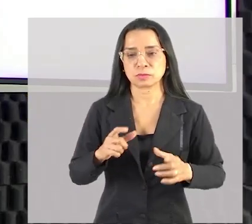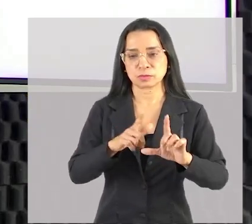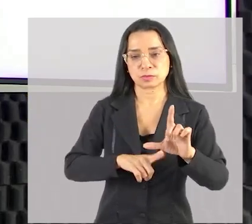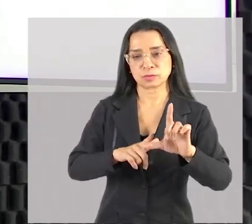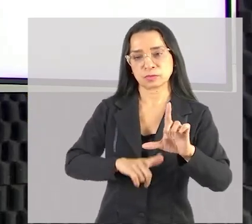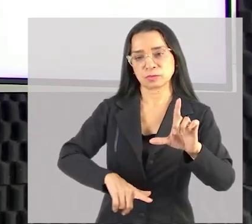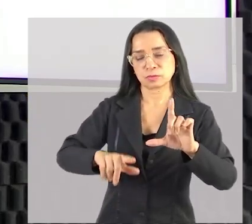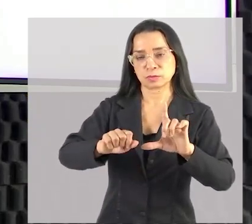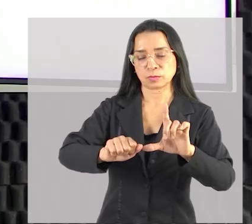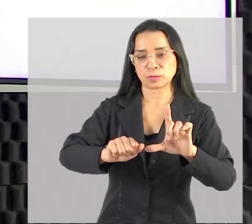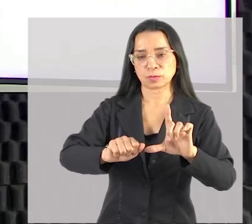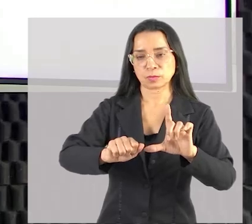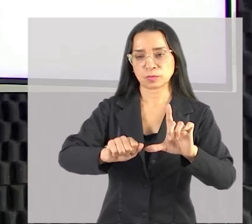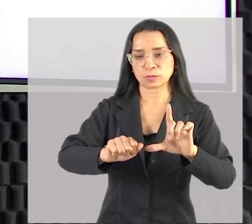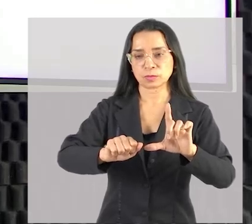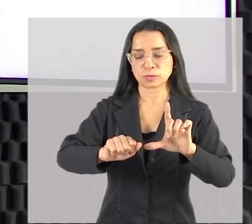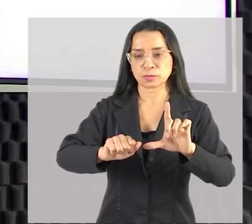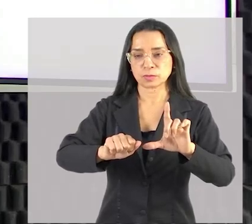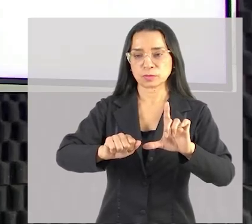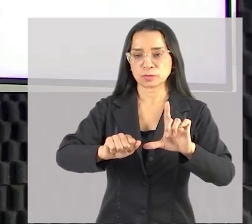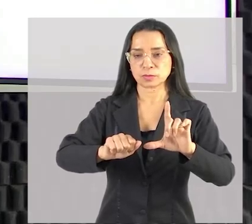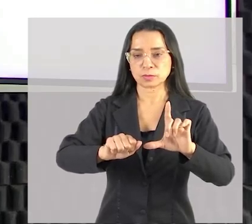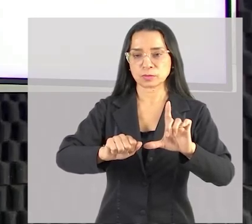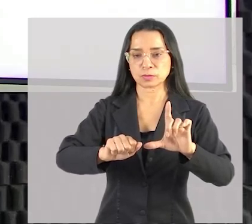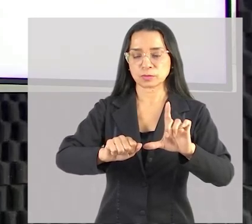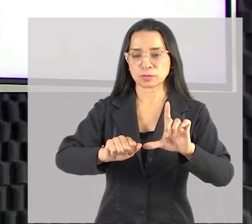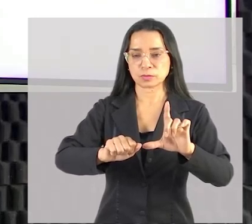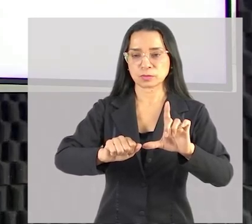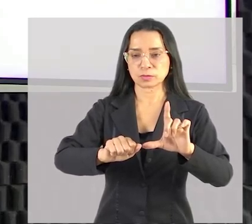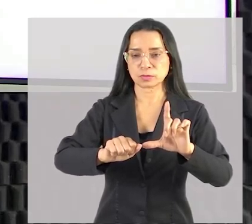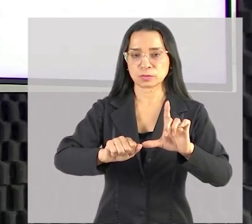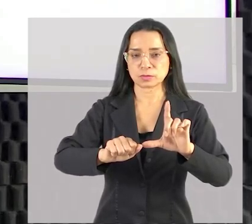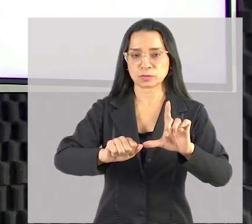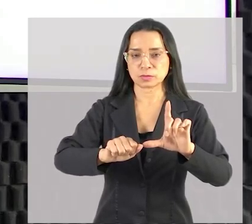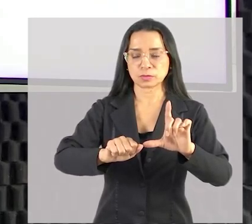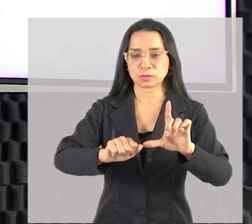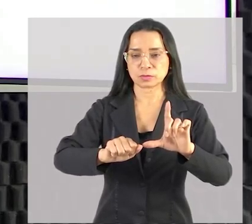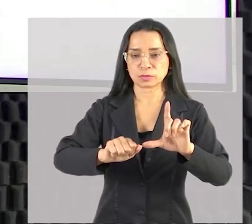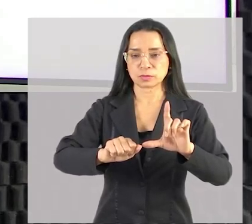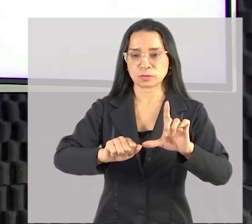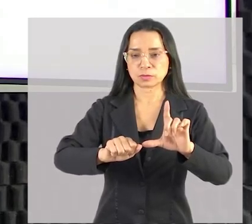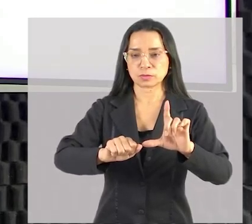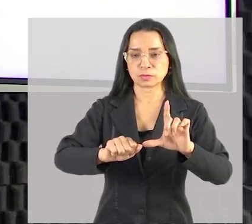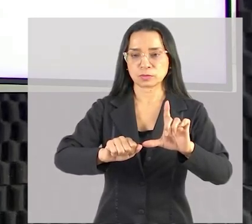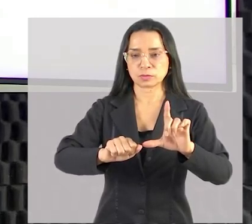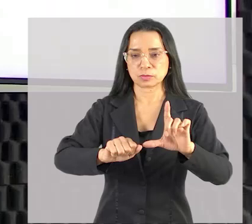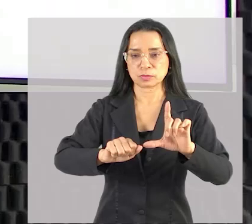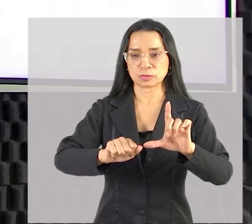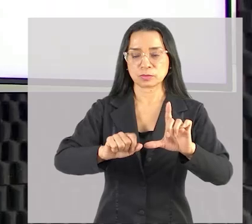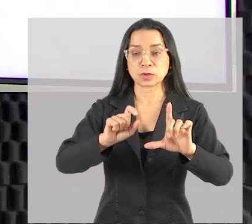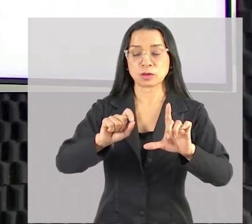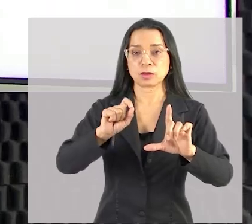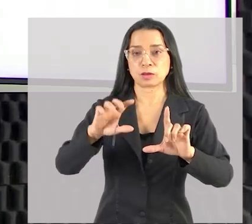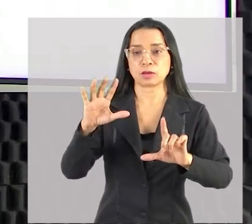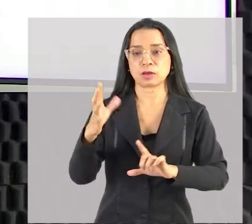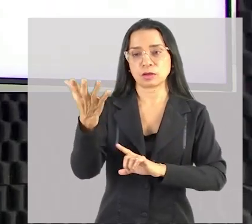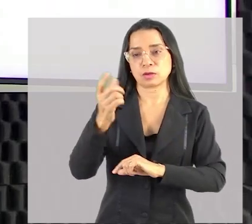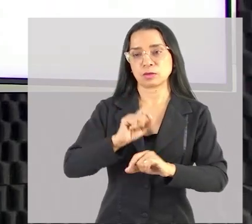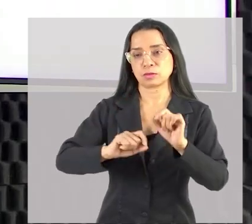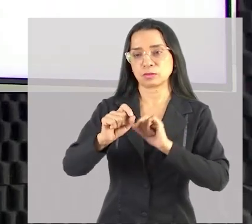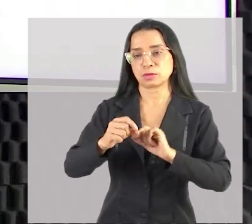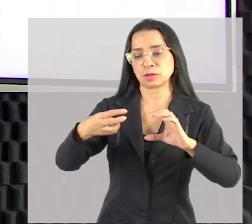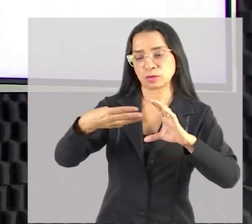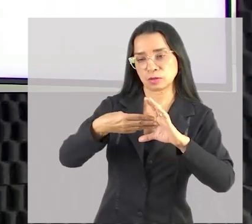A. O sal adicionado diminui a concentração de soluto em seu interior. Ó, o que acontece com as células presentes